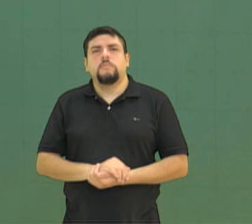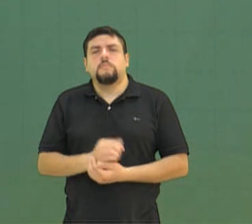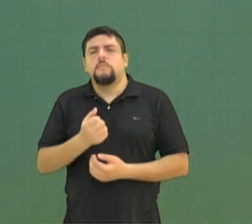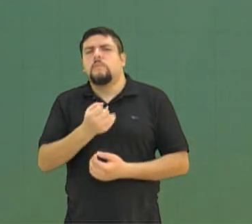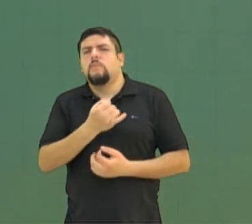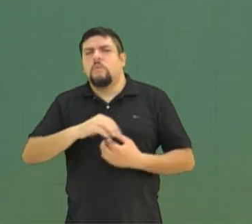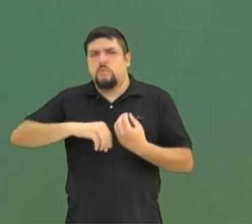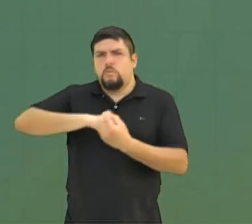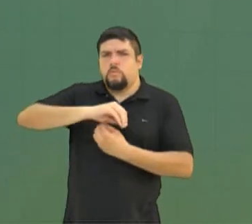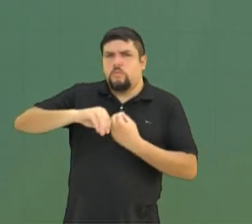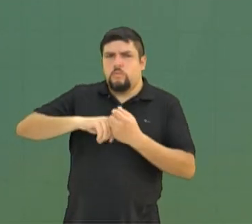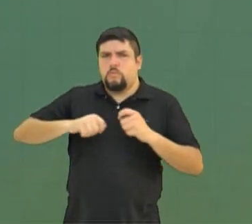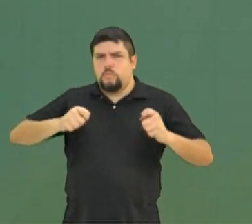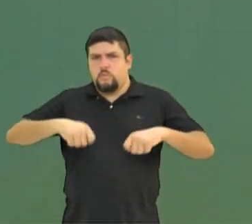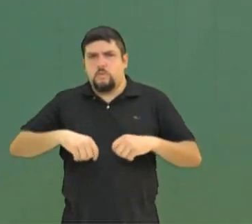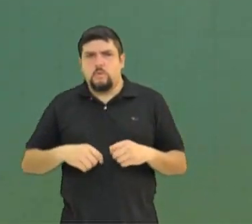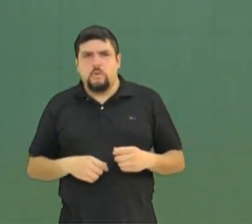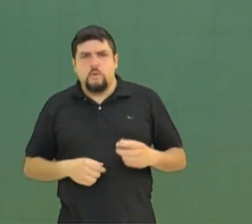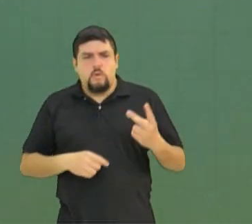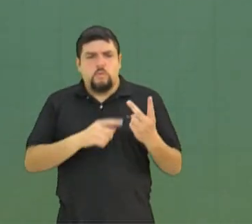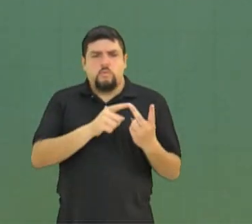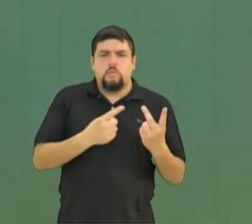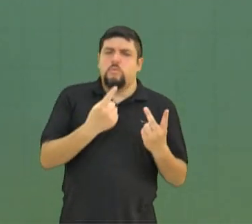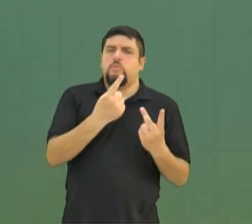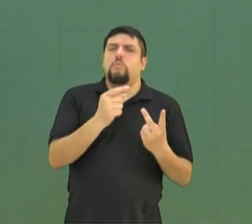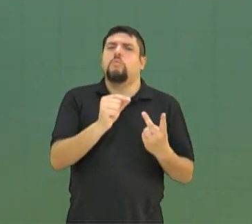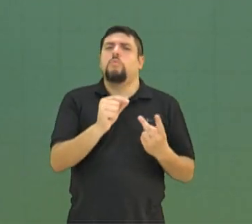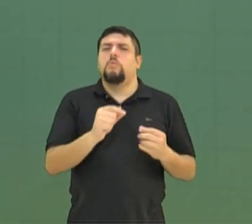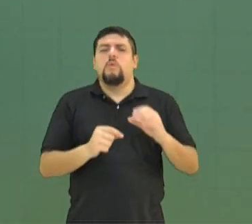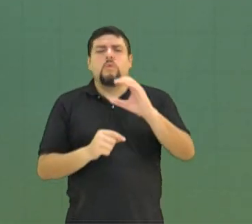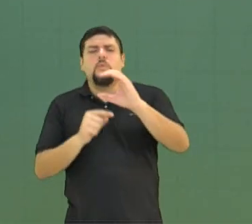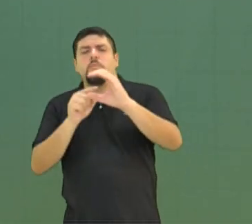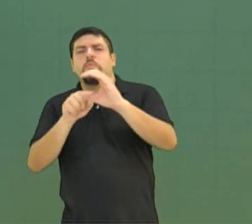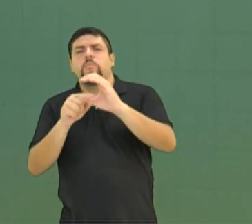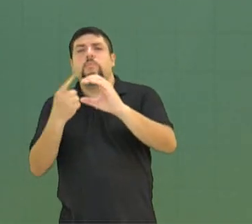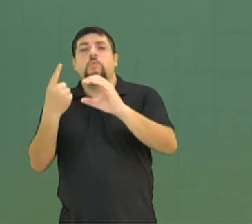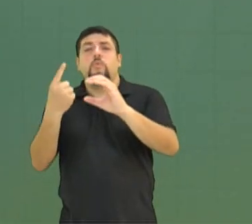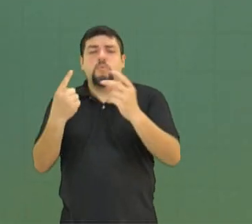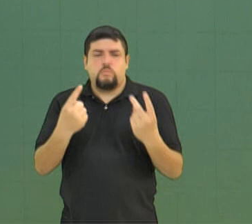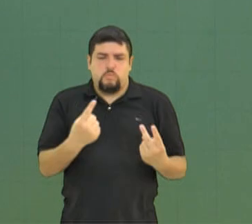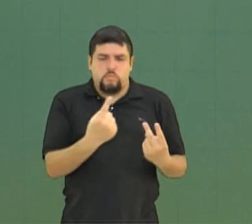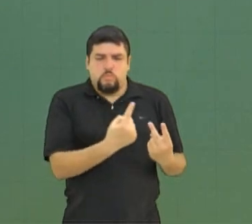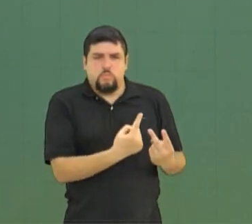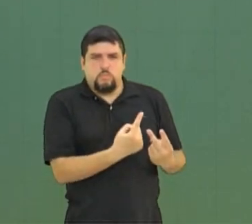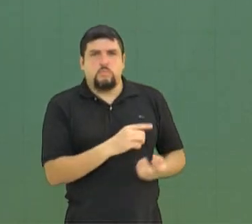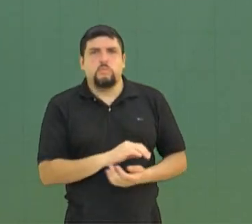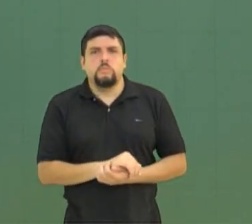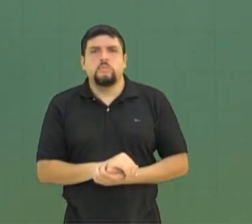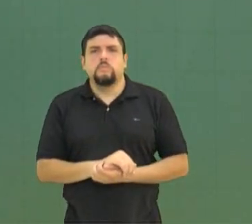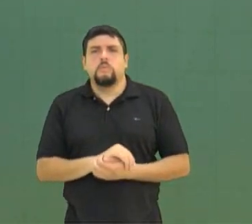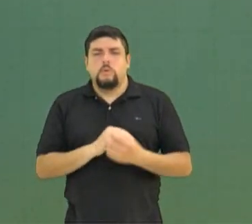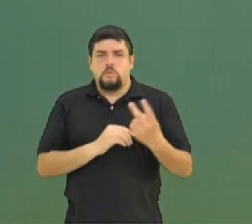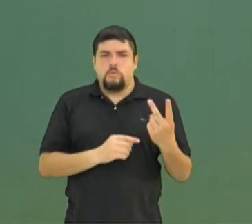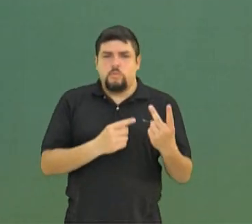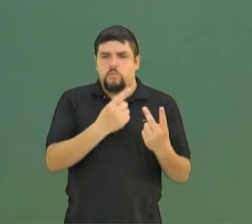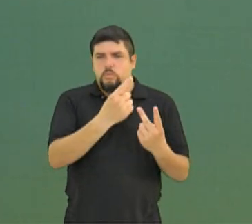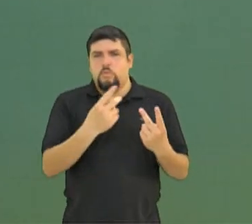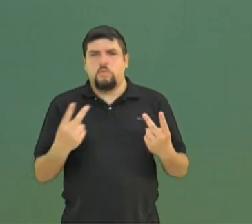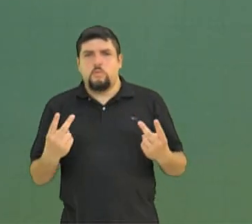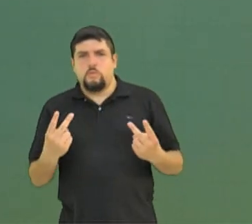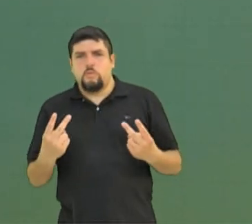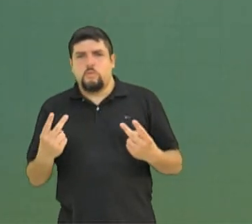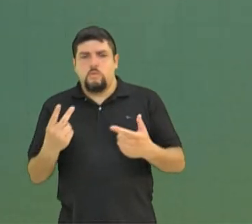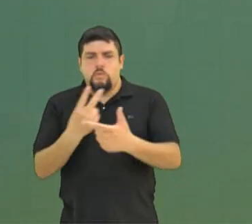1 é o número de carbonos assimétricos, dividido por 2. 2 elevado a 1 é 2, 2 dividido por 2